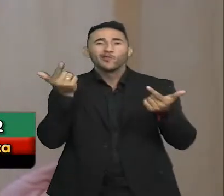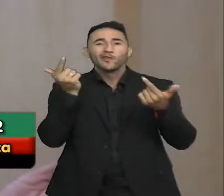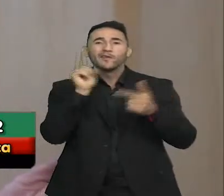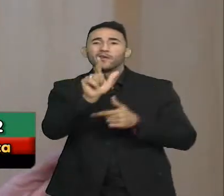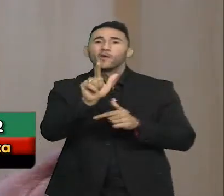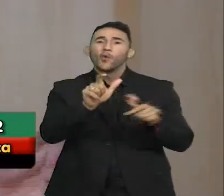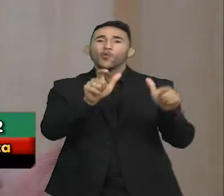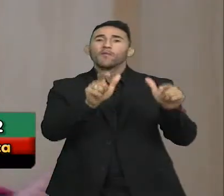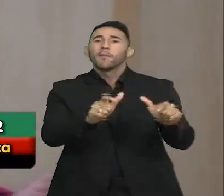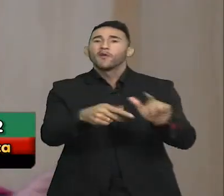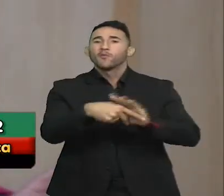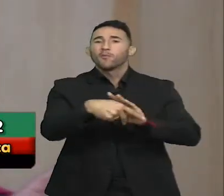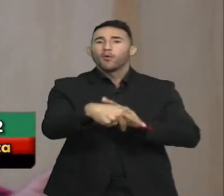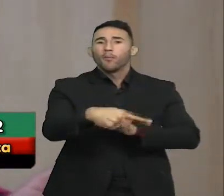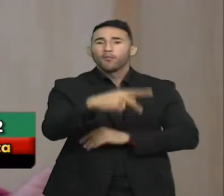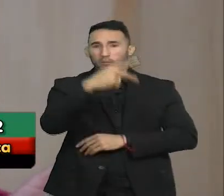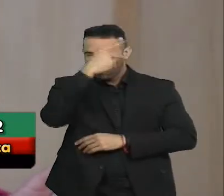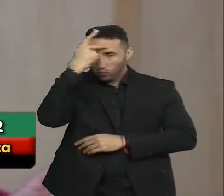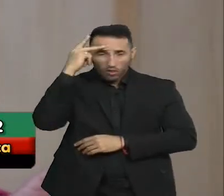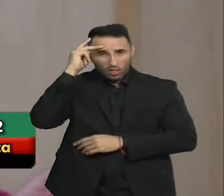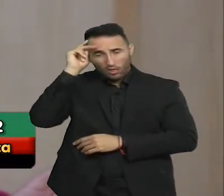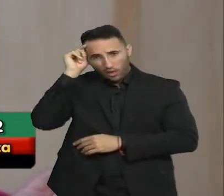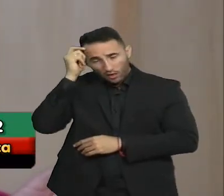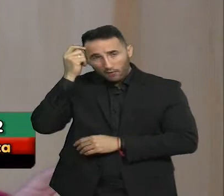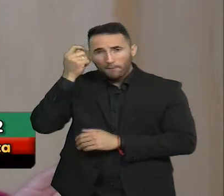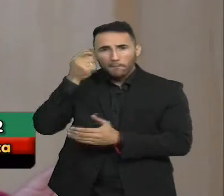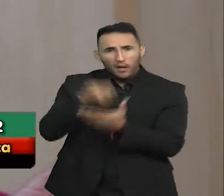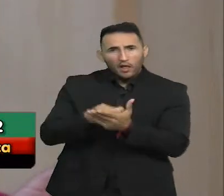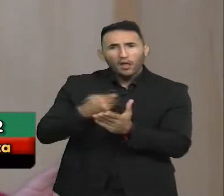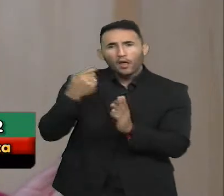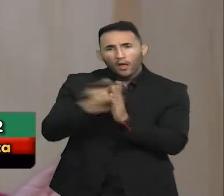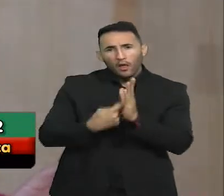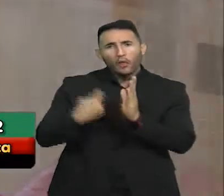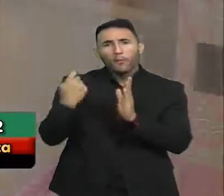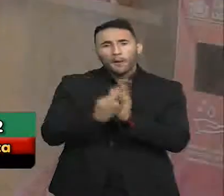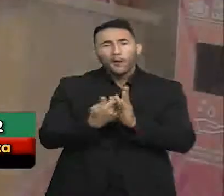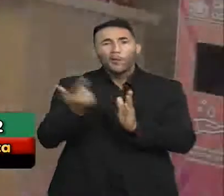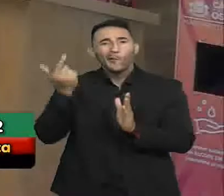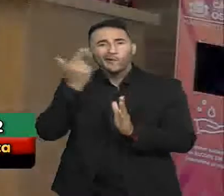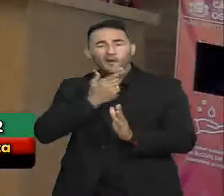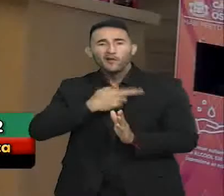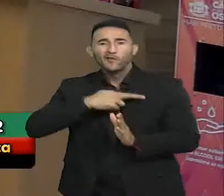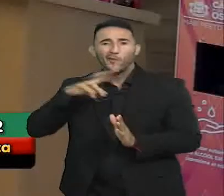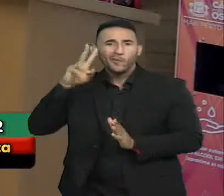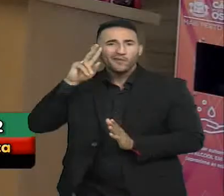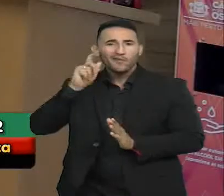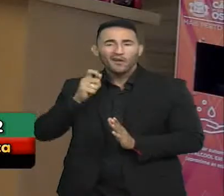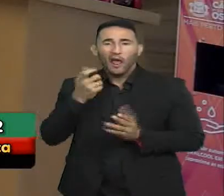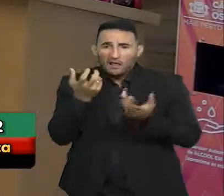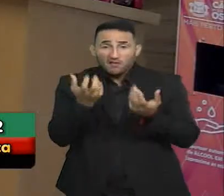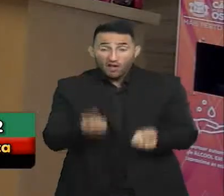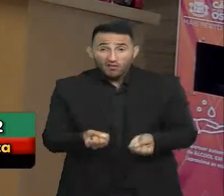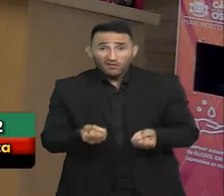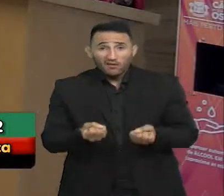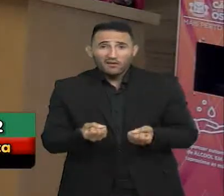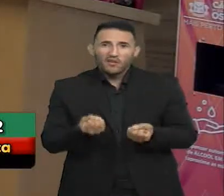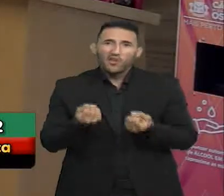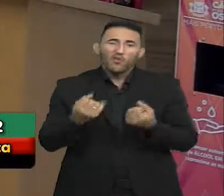negros, brigando para que a religião de matriz africana seja aceita, né,